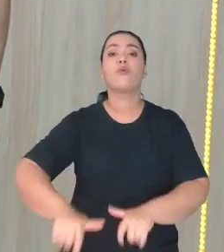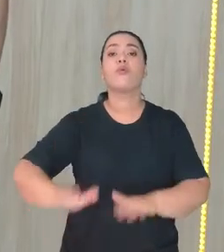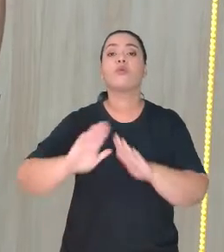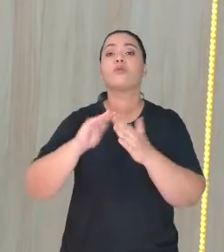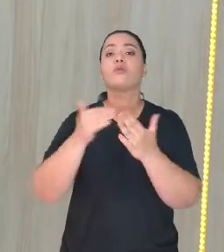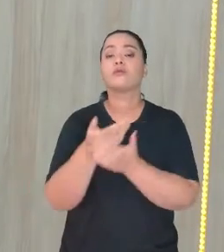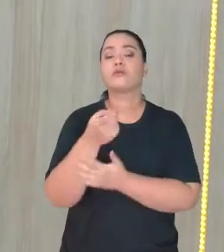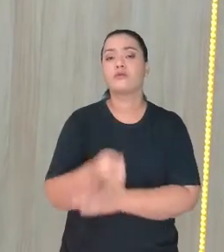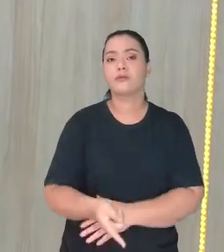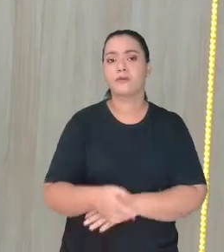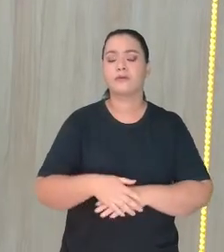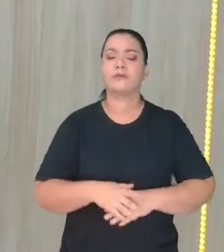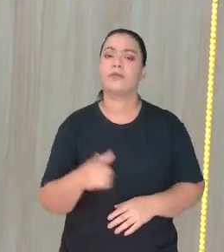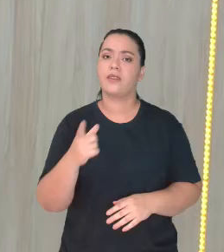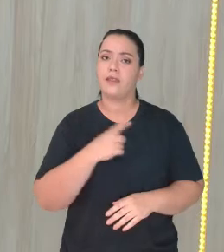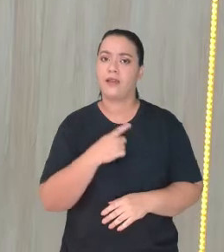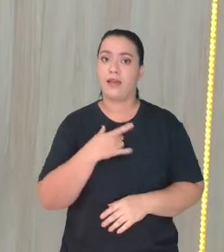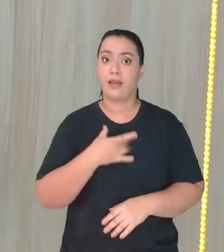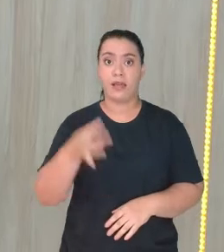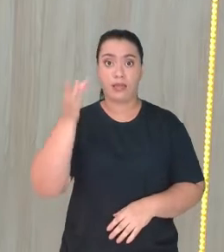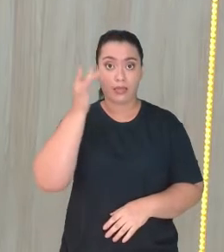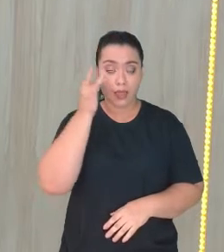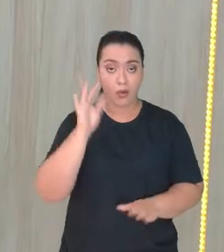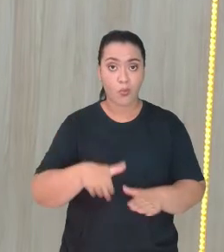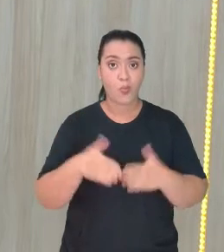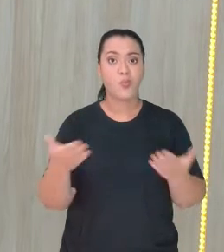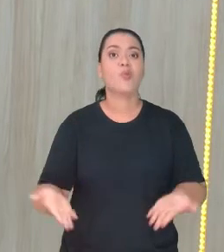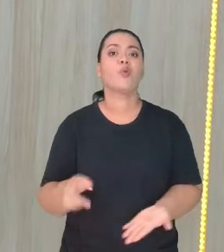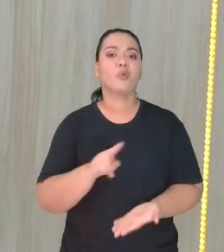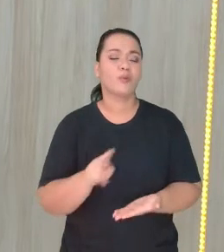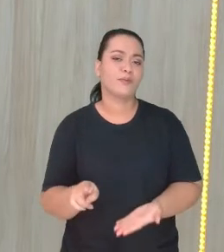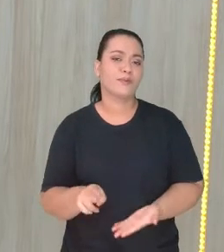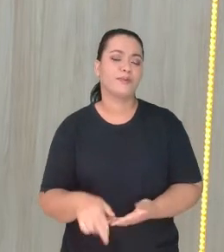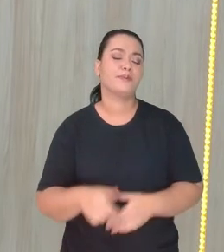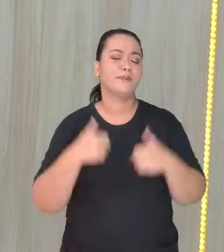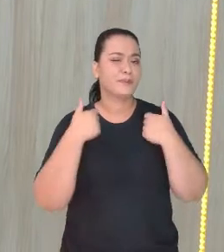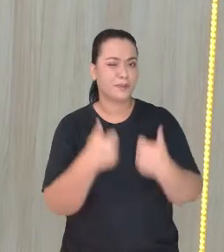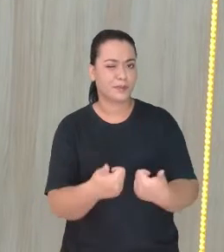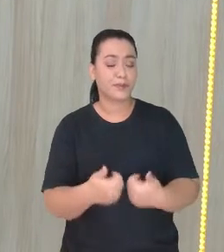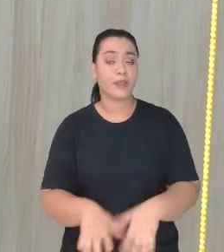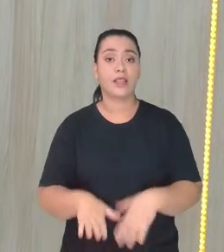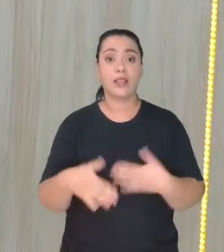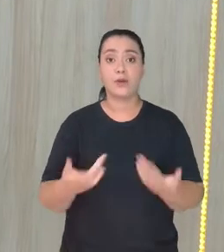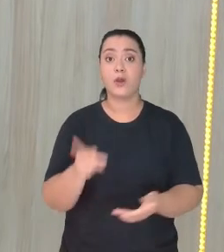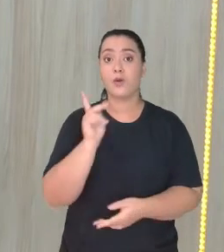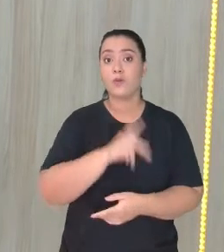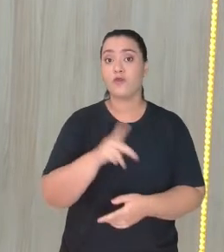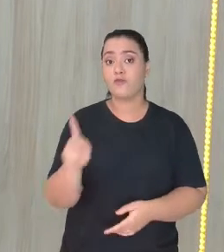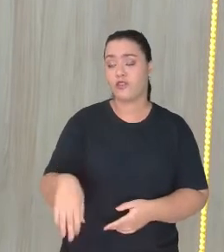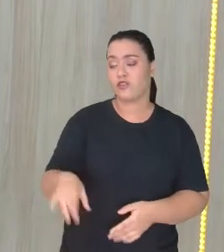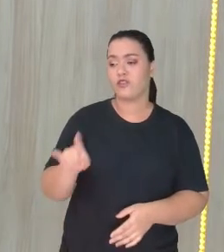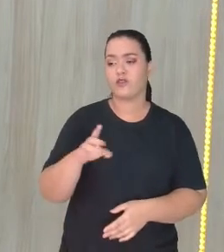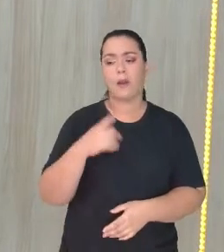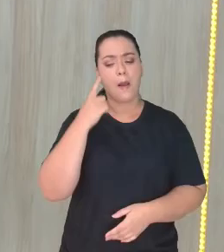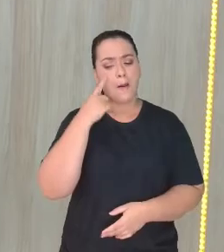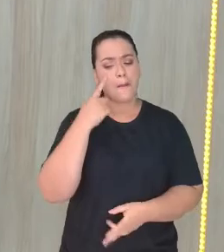você estuda aí de forma presencial, beleza? Que Ricardinho tá ali, né? Ricardinho de olho